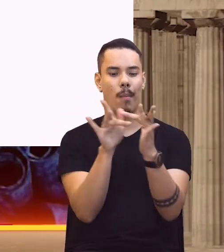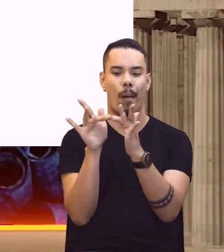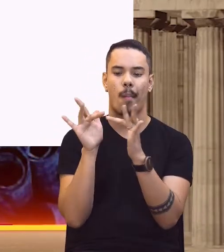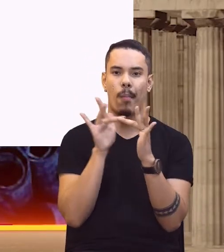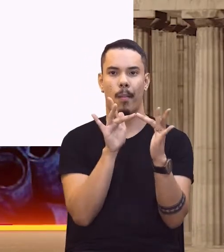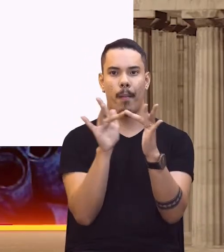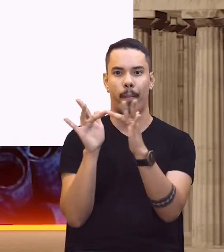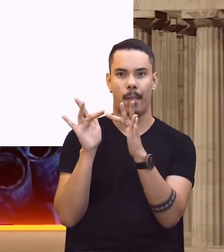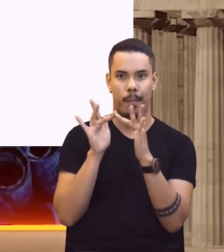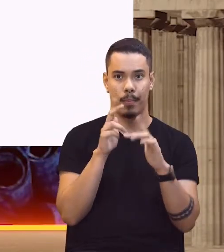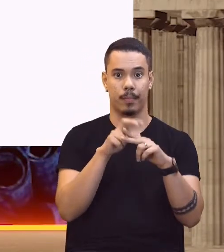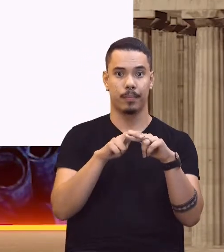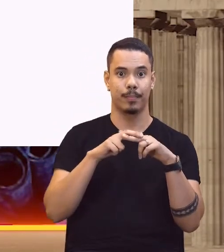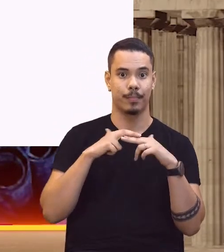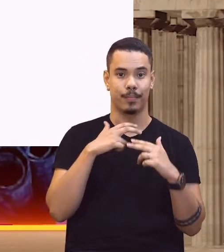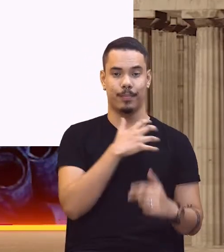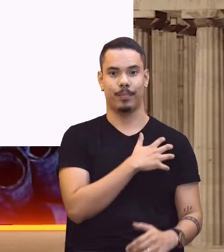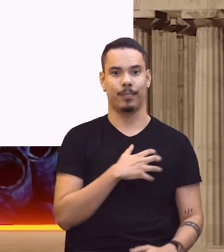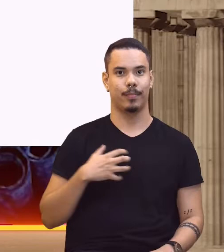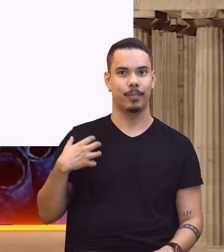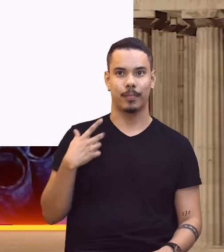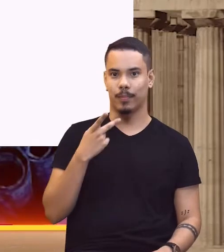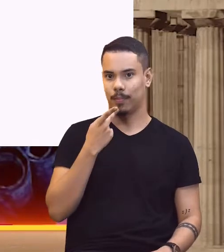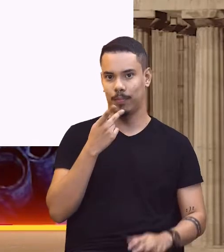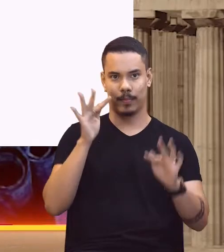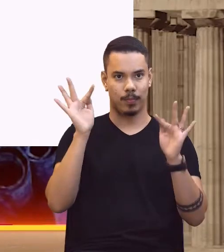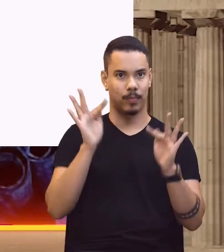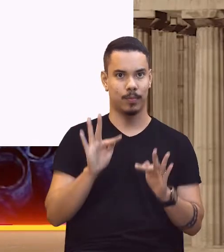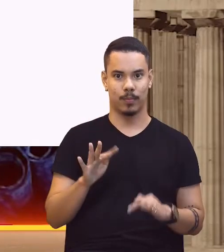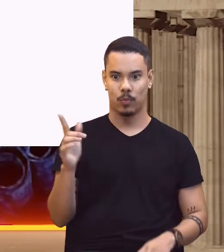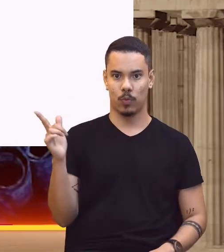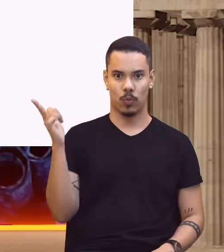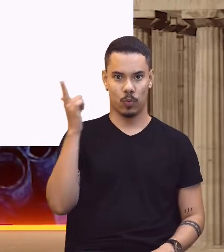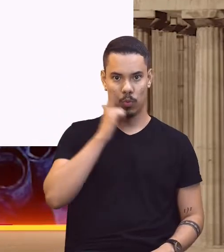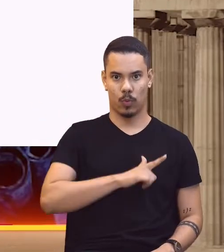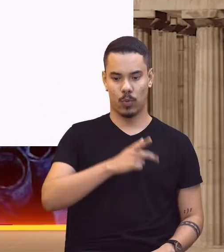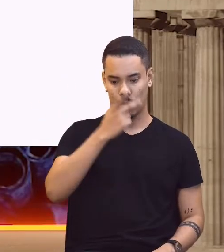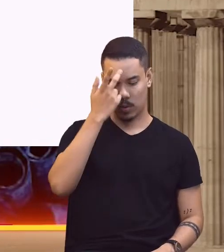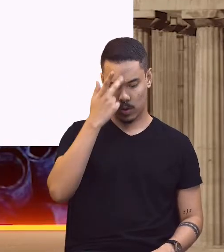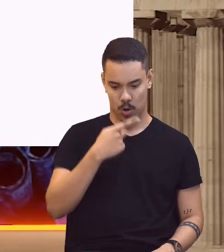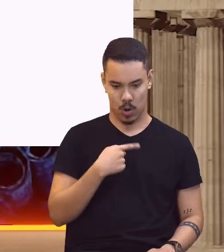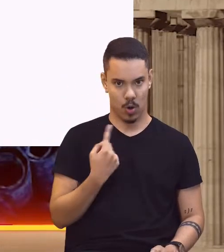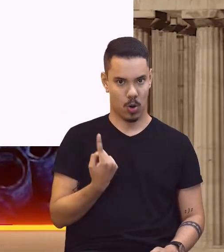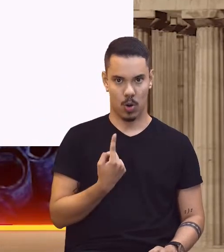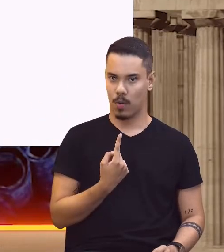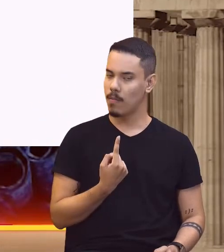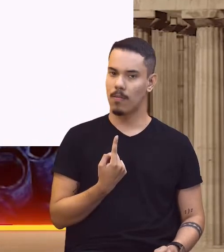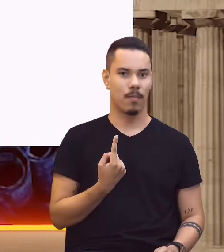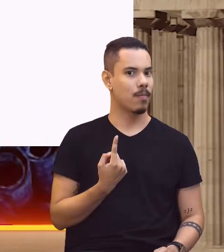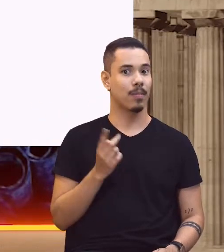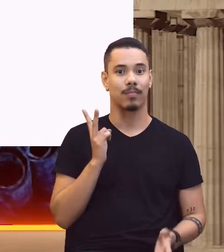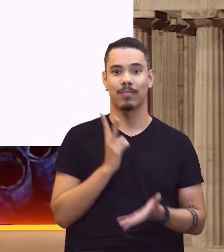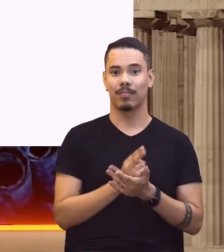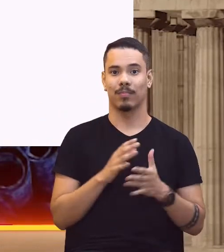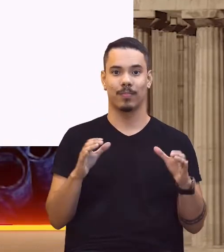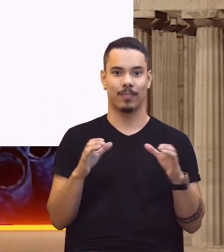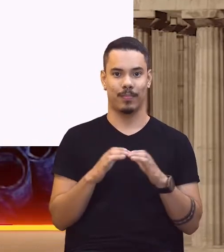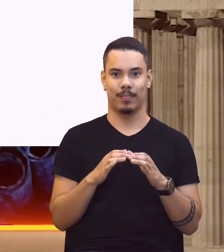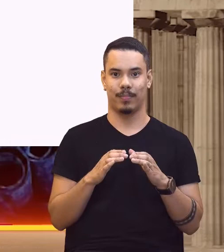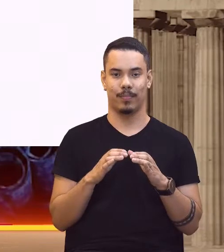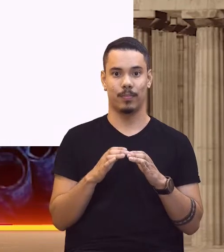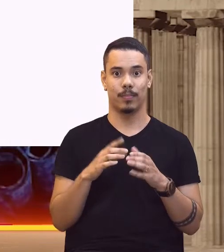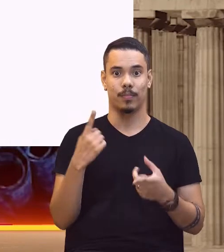Aristóteles dizia, a felicidade ela não pode ser conquistada de forma individual, ela é sempre coletiva, ou seja, é uma